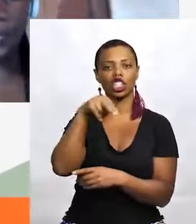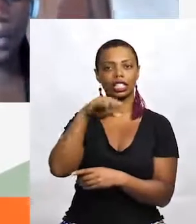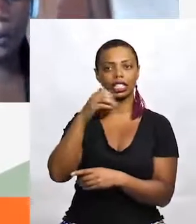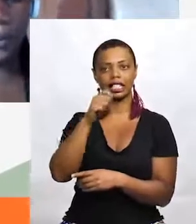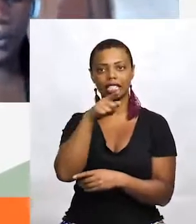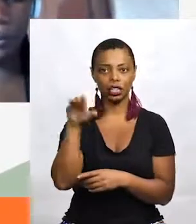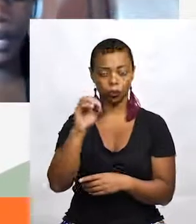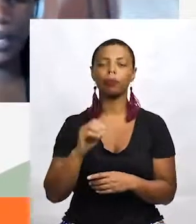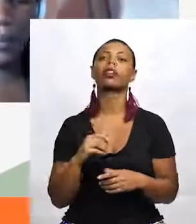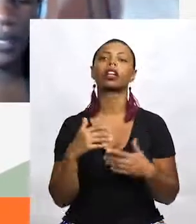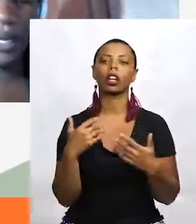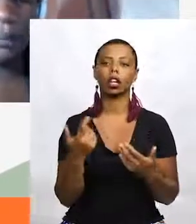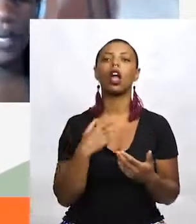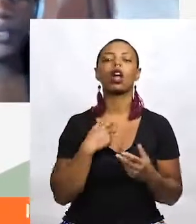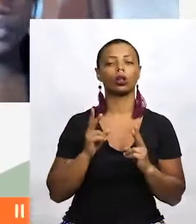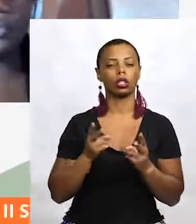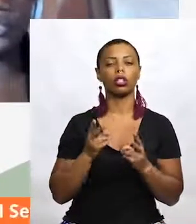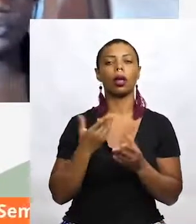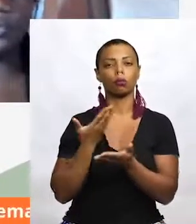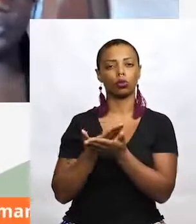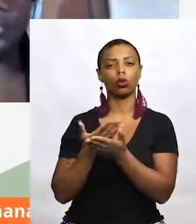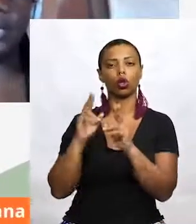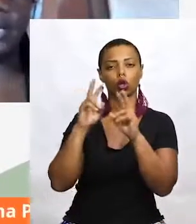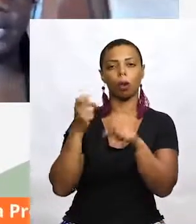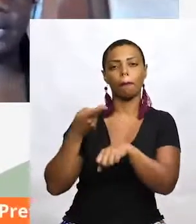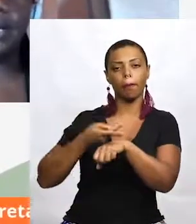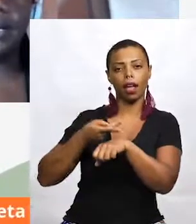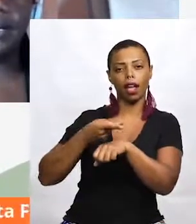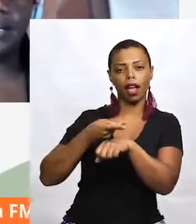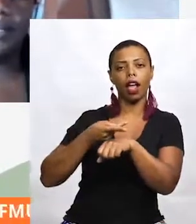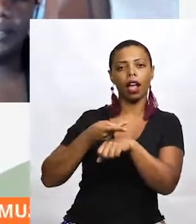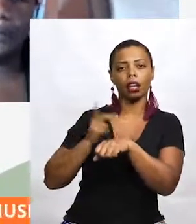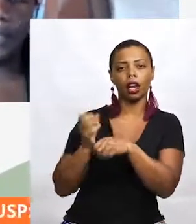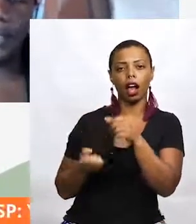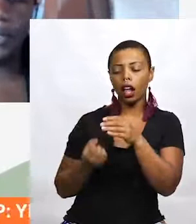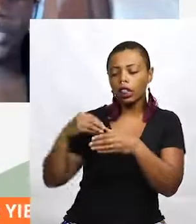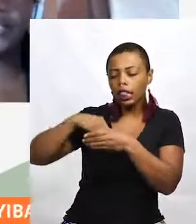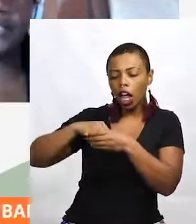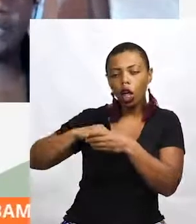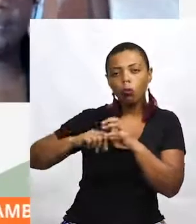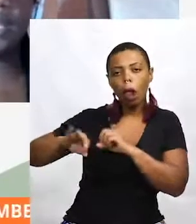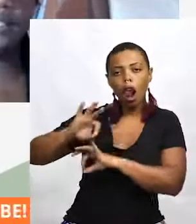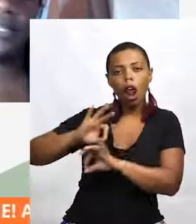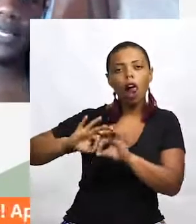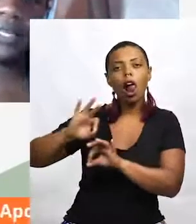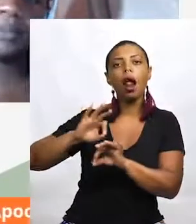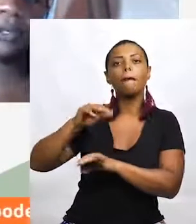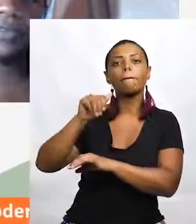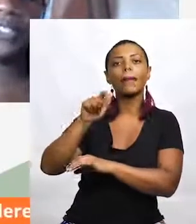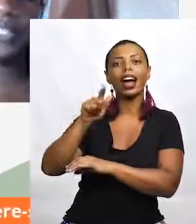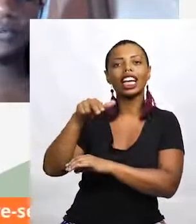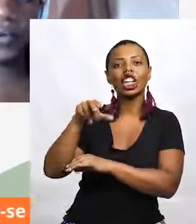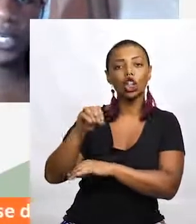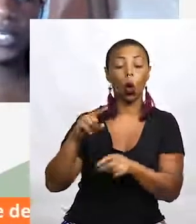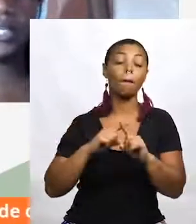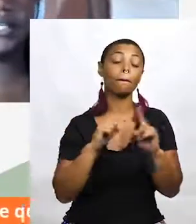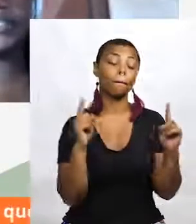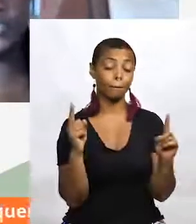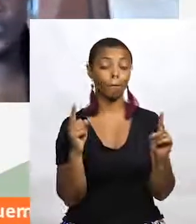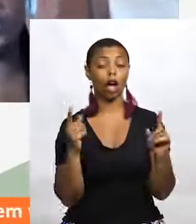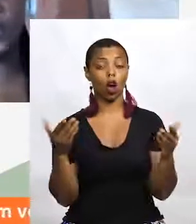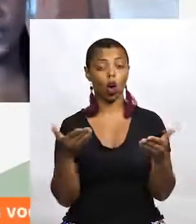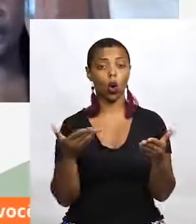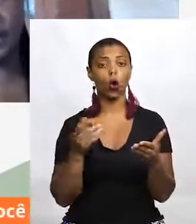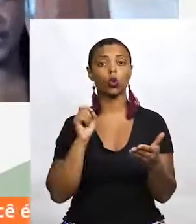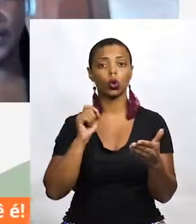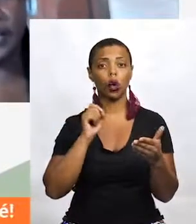Aquelas formadas por magma, mas hoje eu estudo a conexão entre províncias